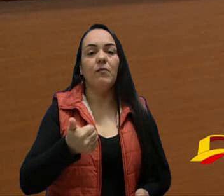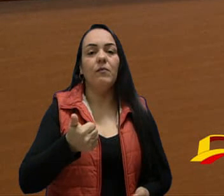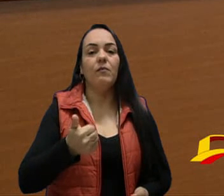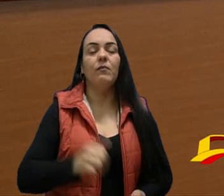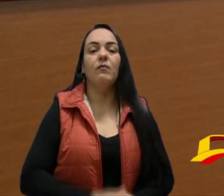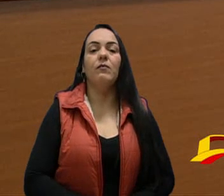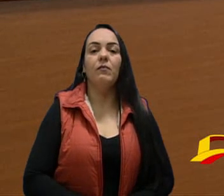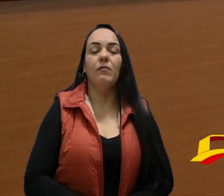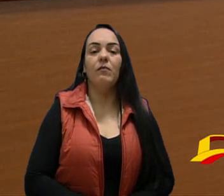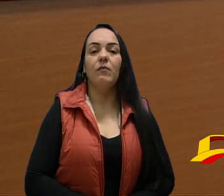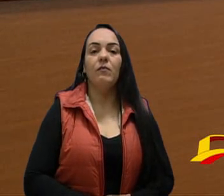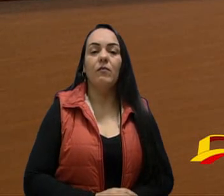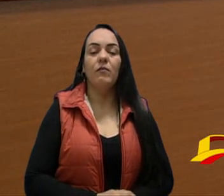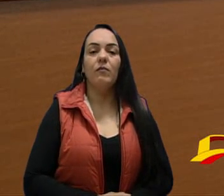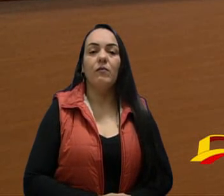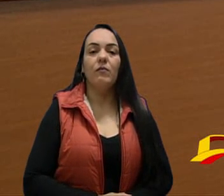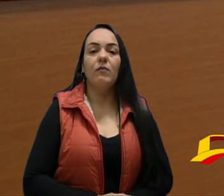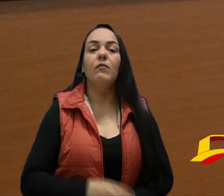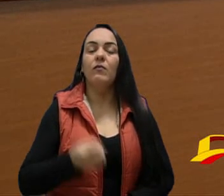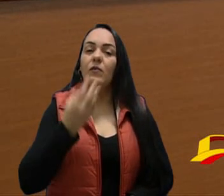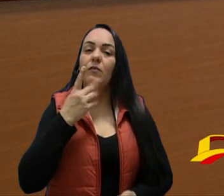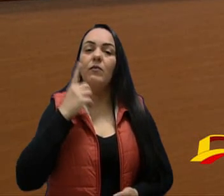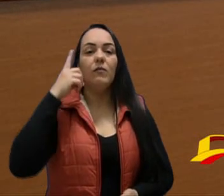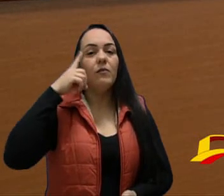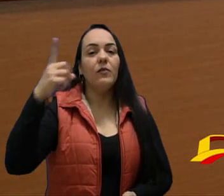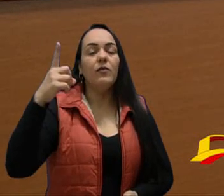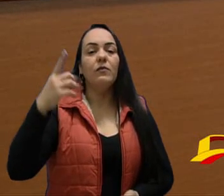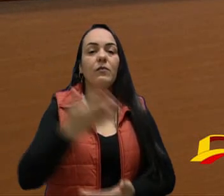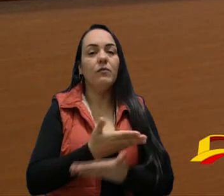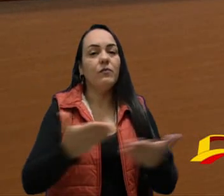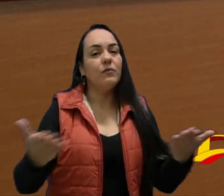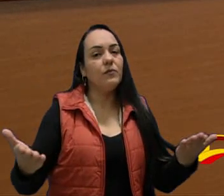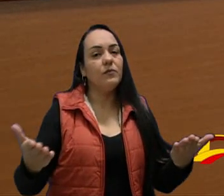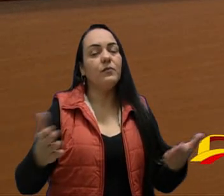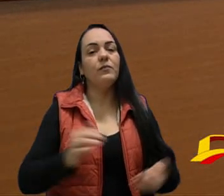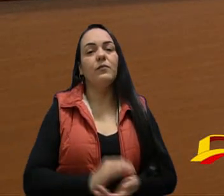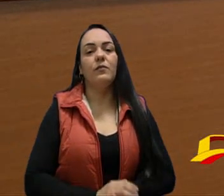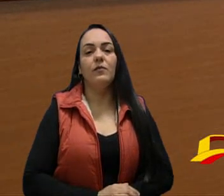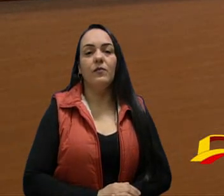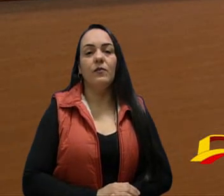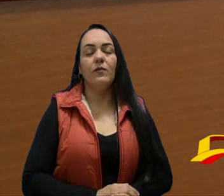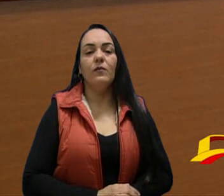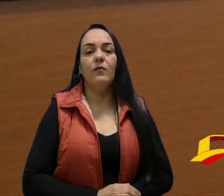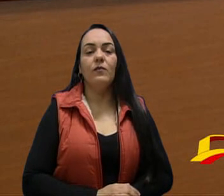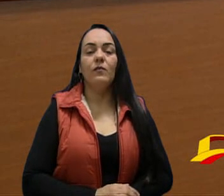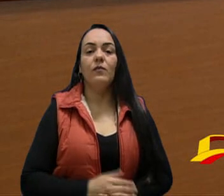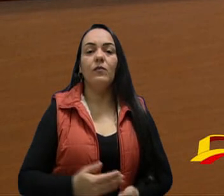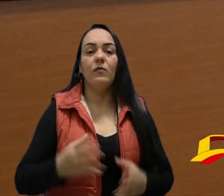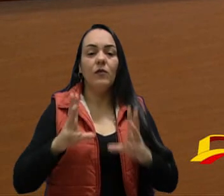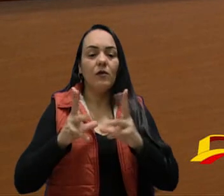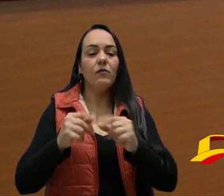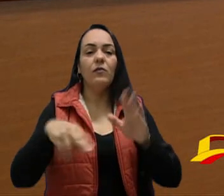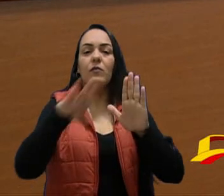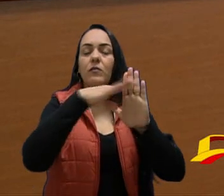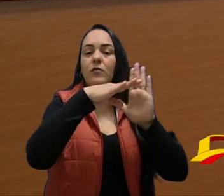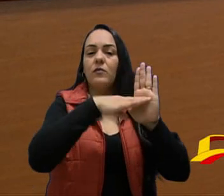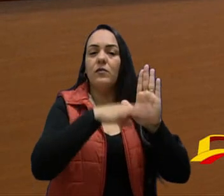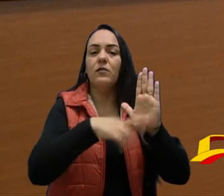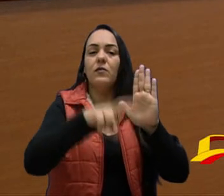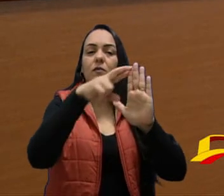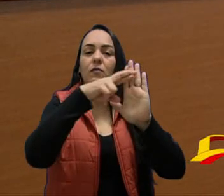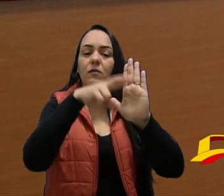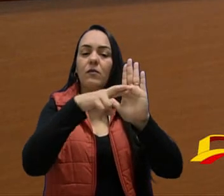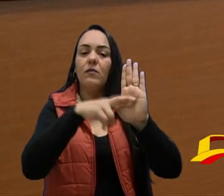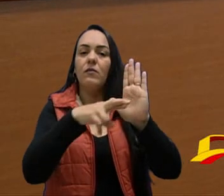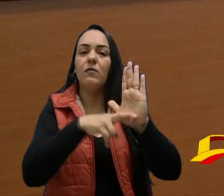o presidente pois não vereadora bom dia bom dia a todos de todos né é esses dados dos recursos que vieram